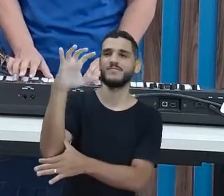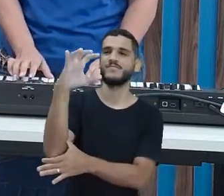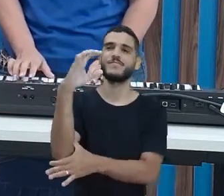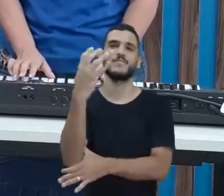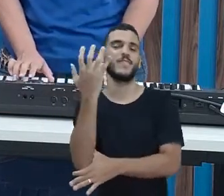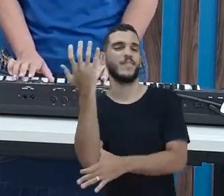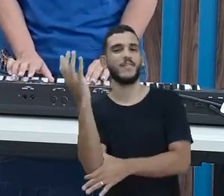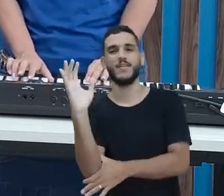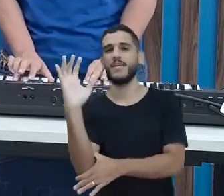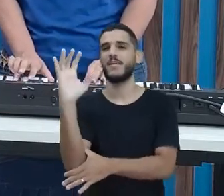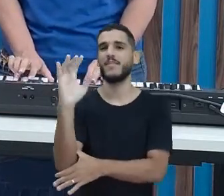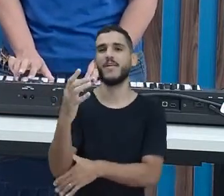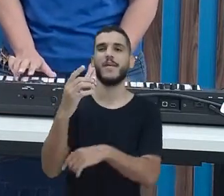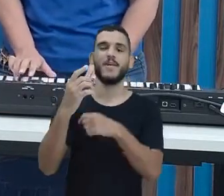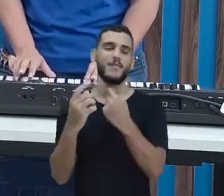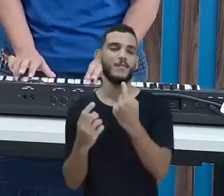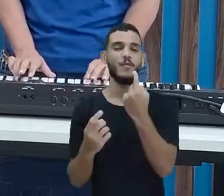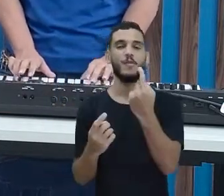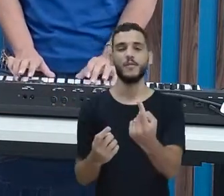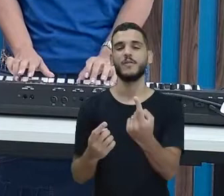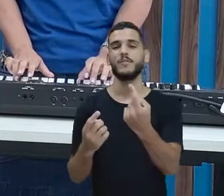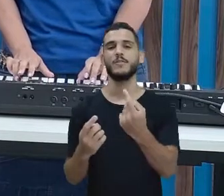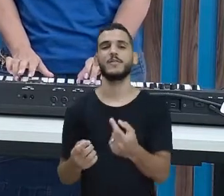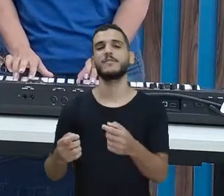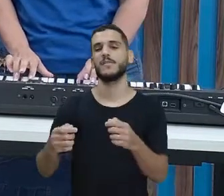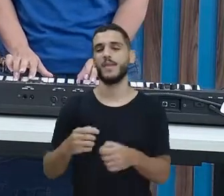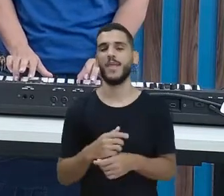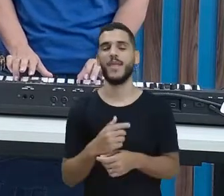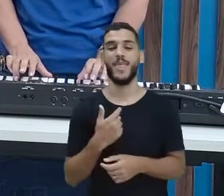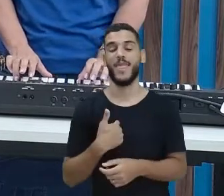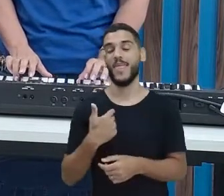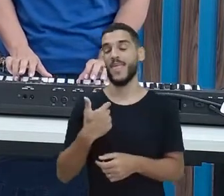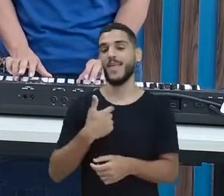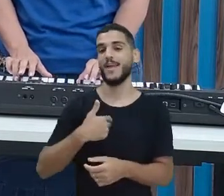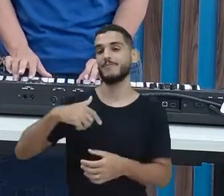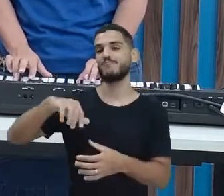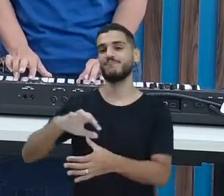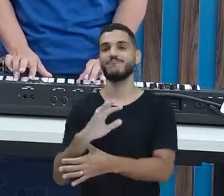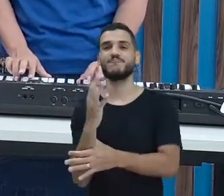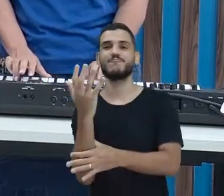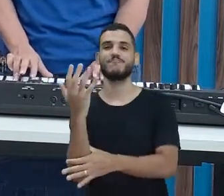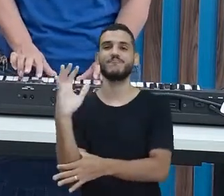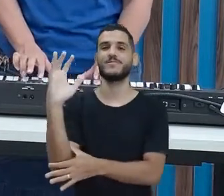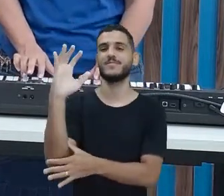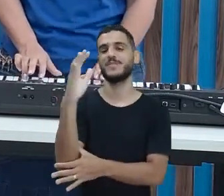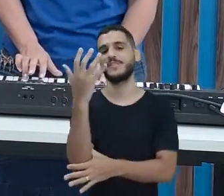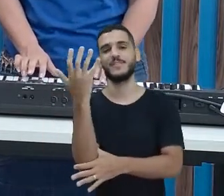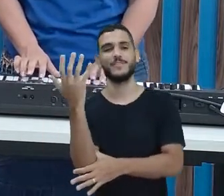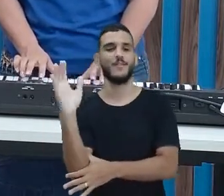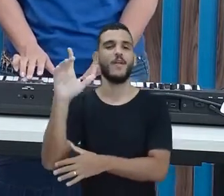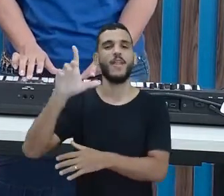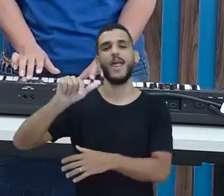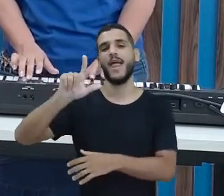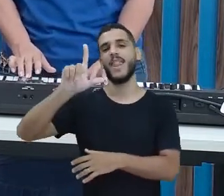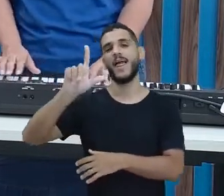jacaranda. Uma vez xindolelê, outra